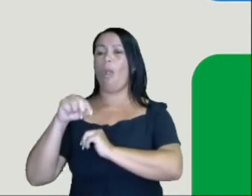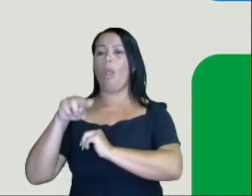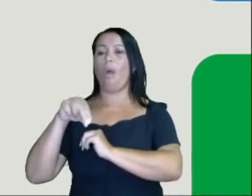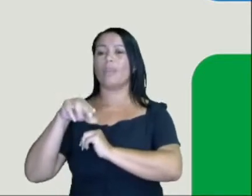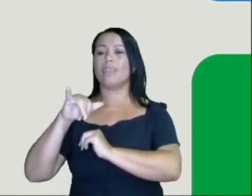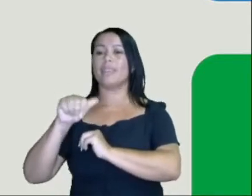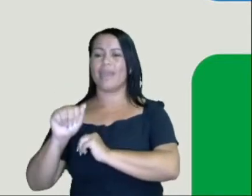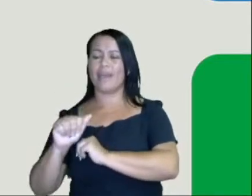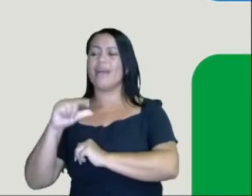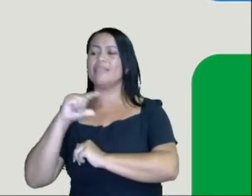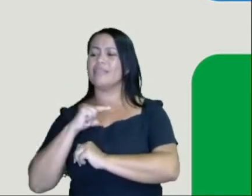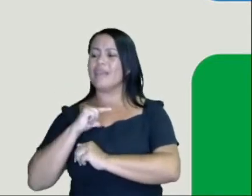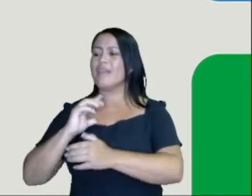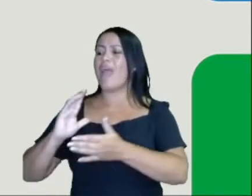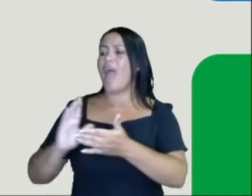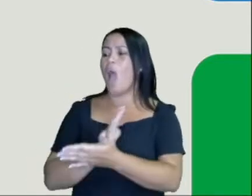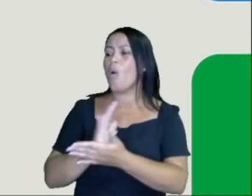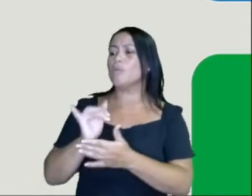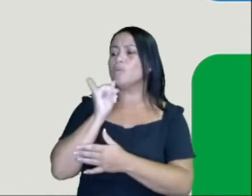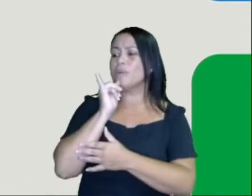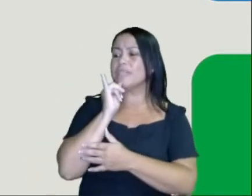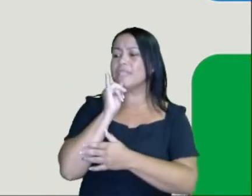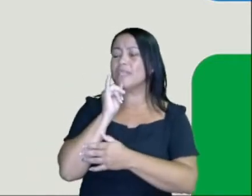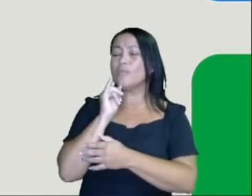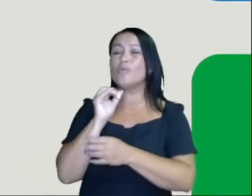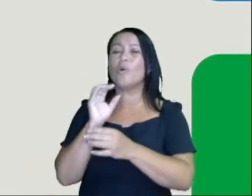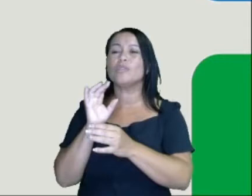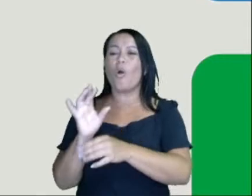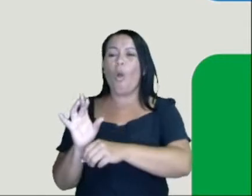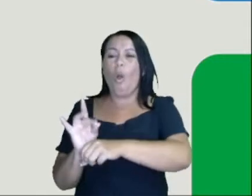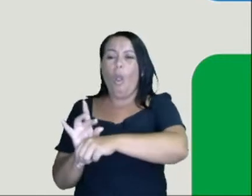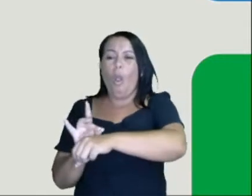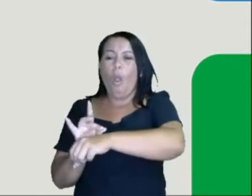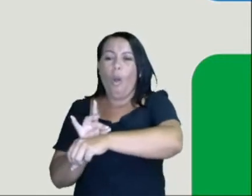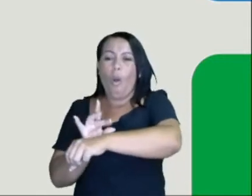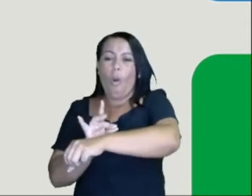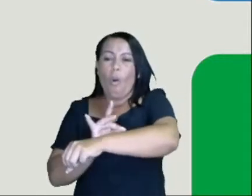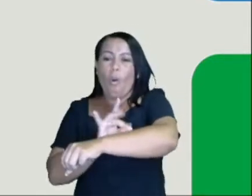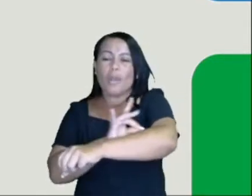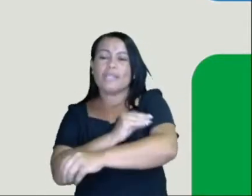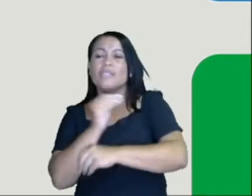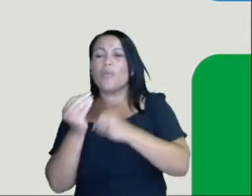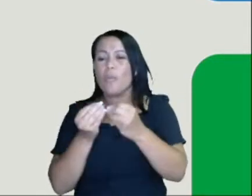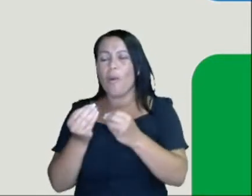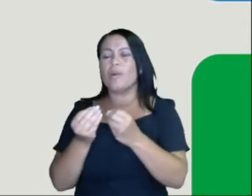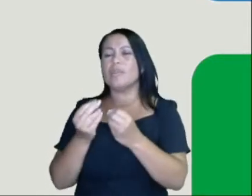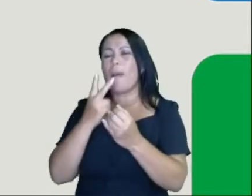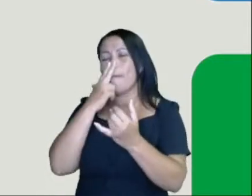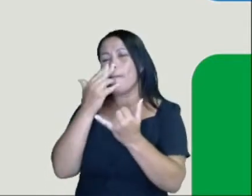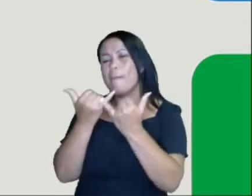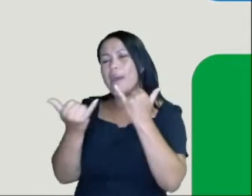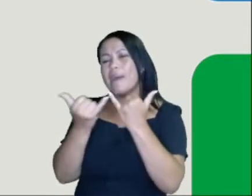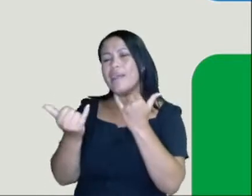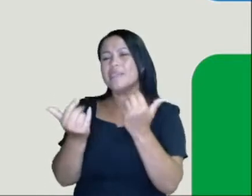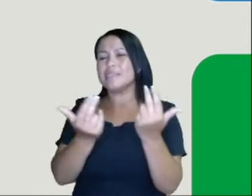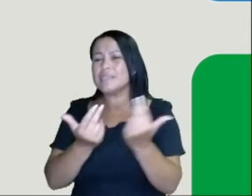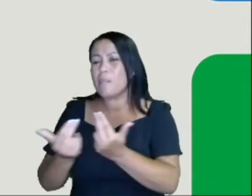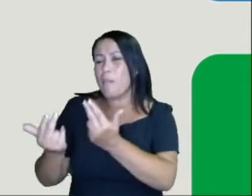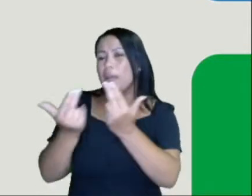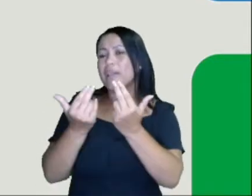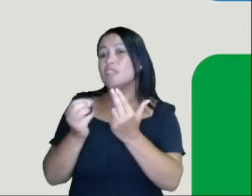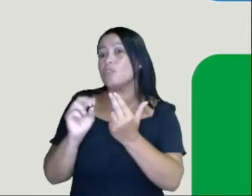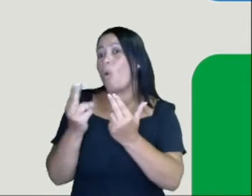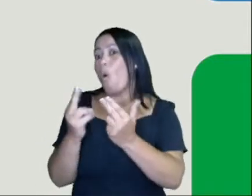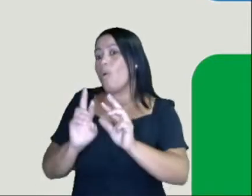associados anatomicamente, são grudadinhos, e eles podem apresentar-se semelhantes ou com diferenças em